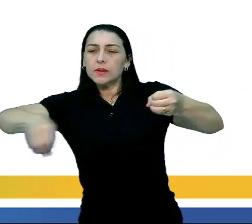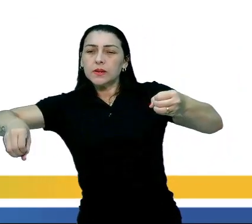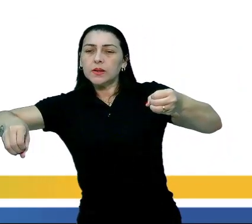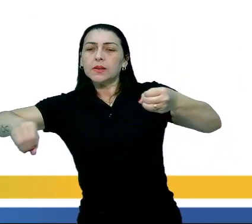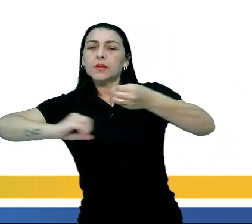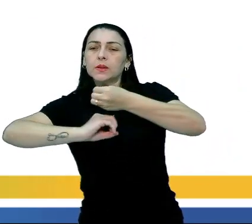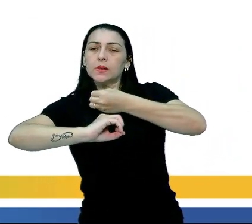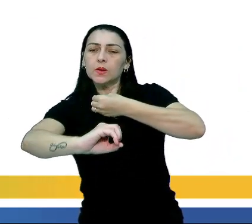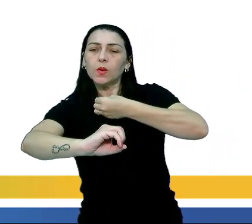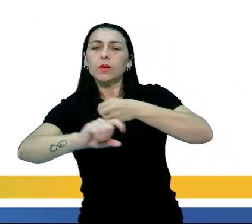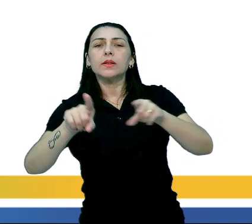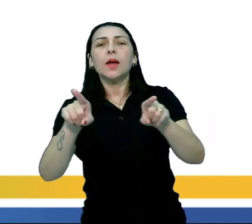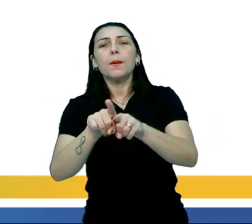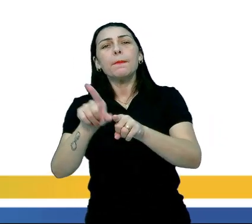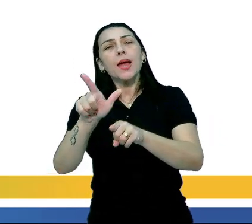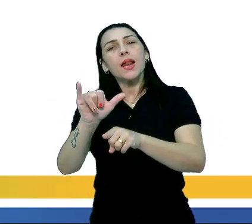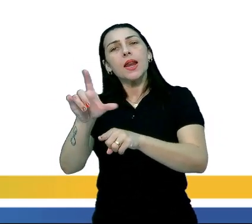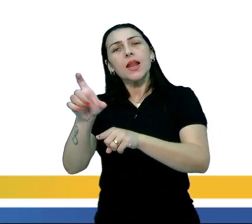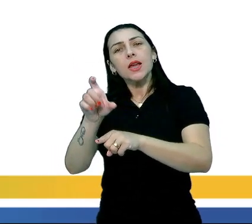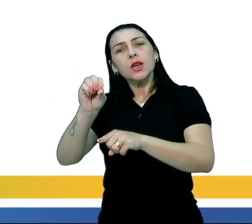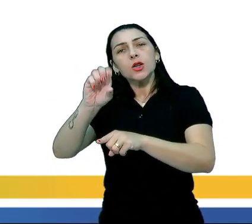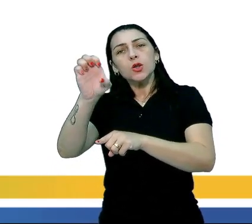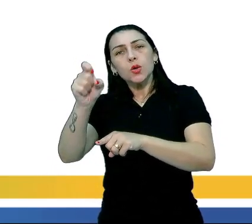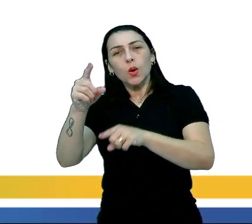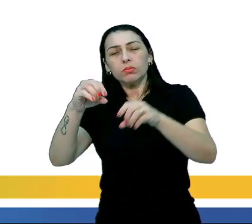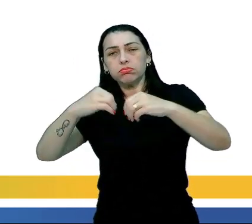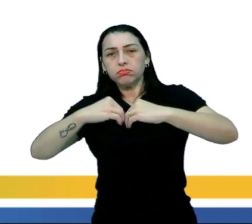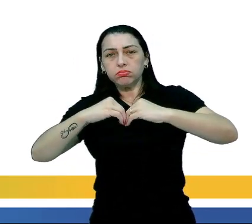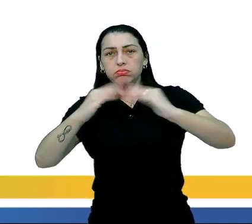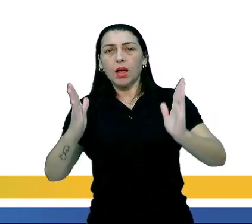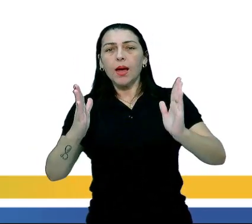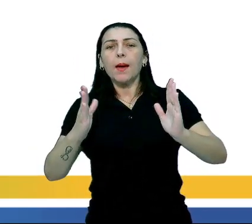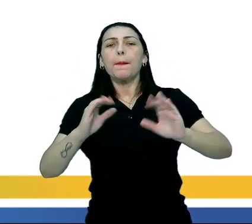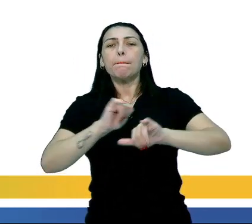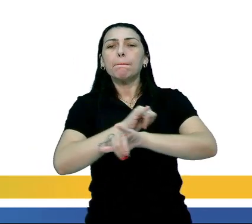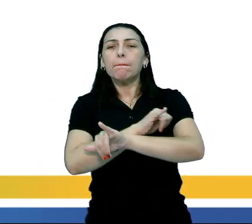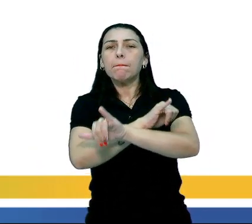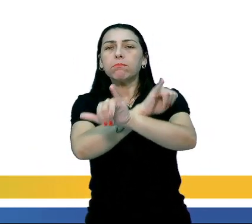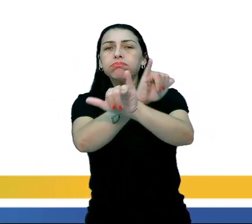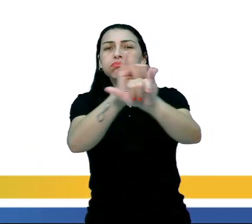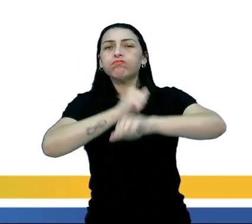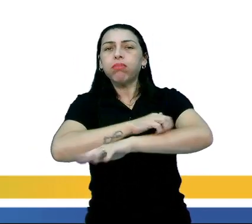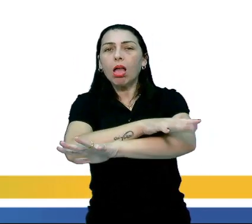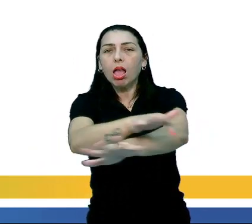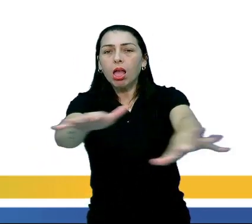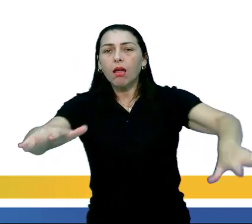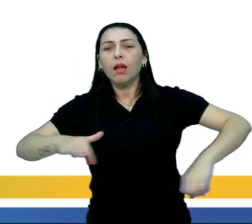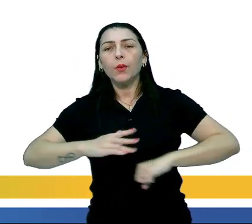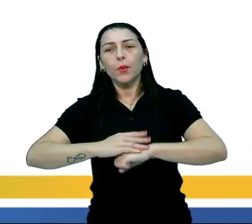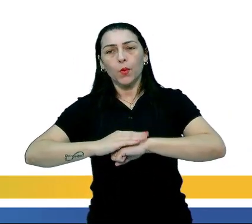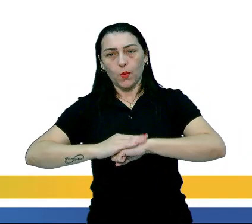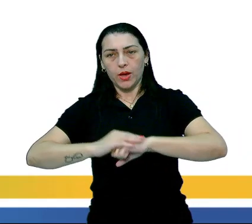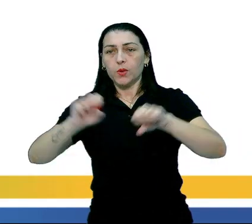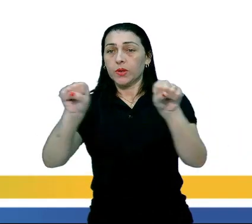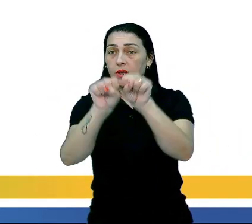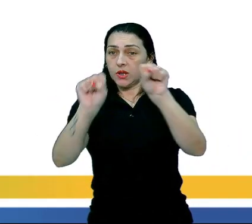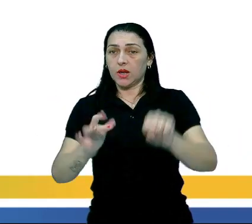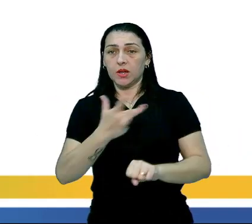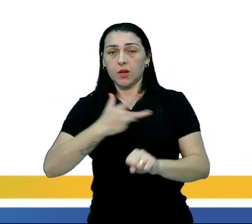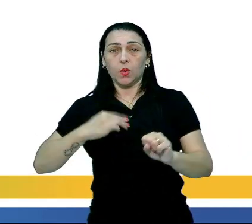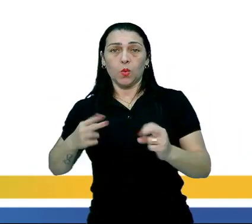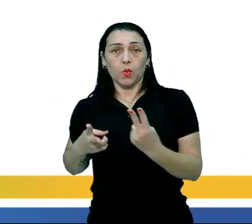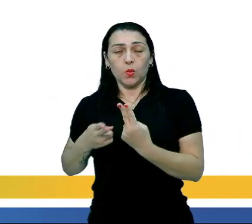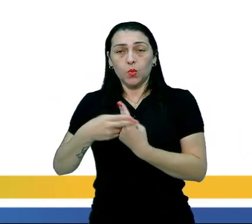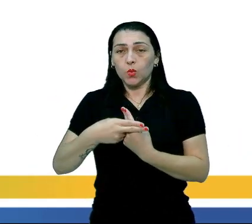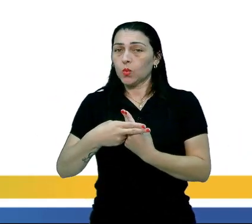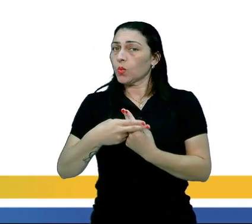com esgoto e lixões a céu aberto propaguem doenças das quais o sistema de